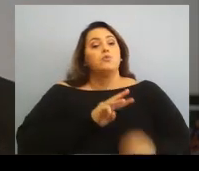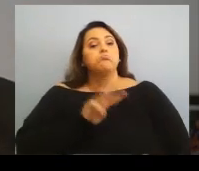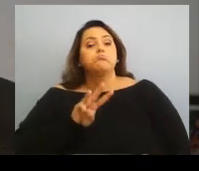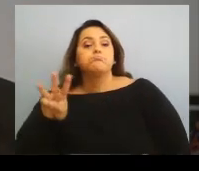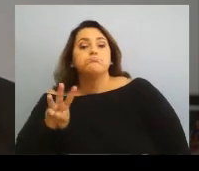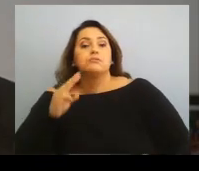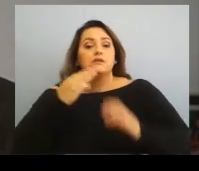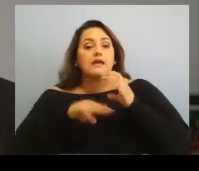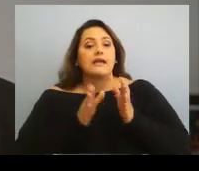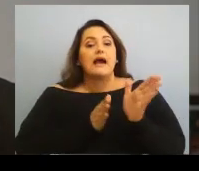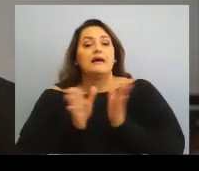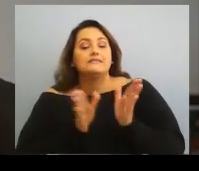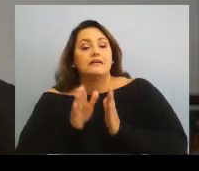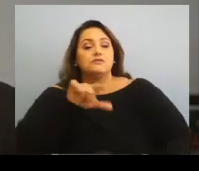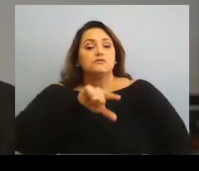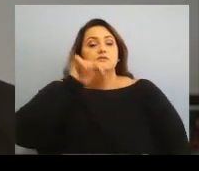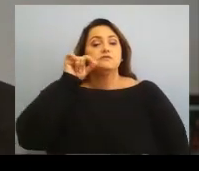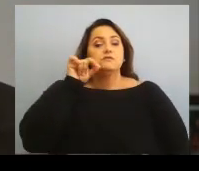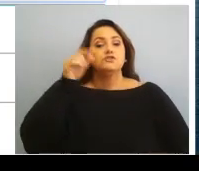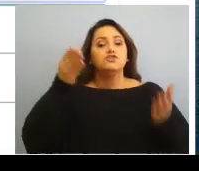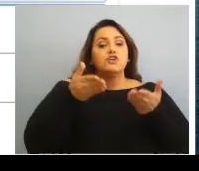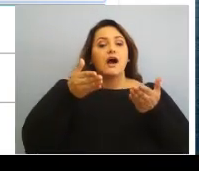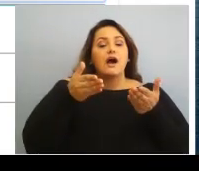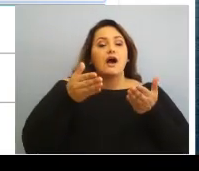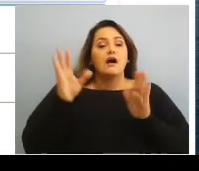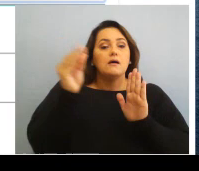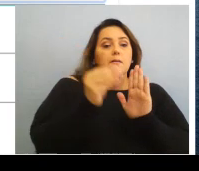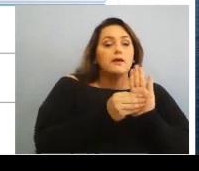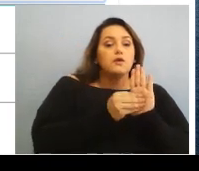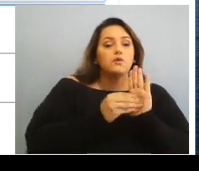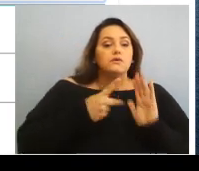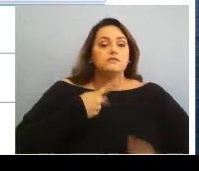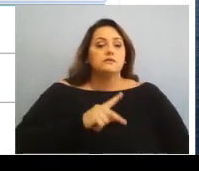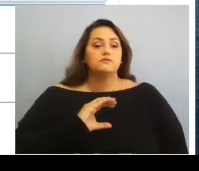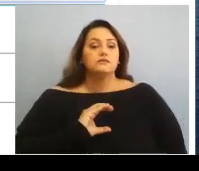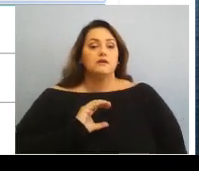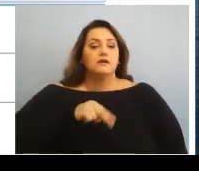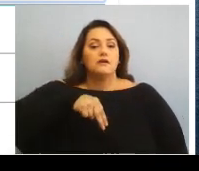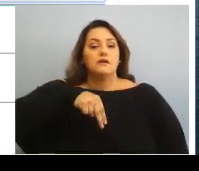ter a opção de já incluir o seu CNPJ,